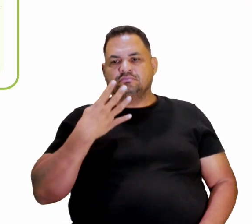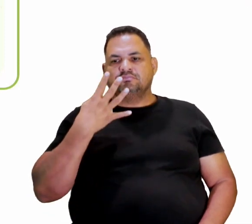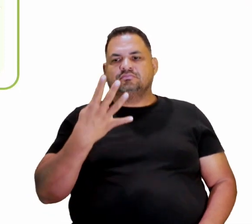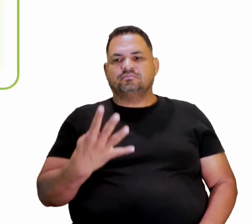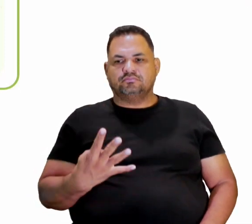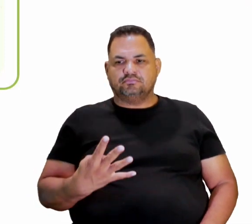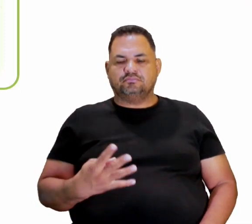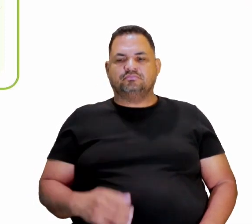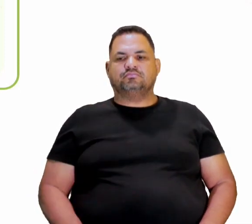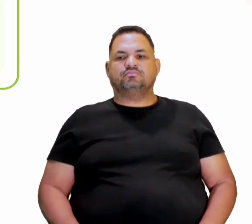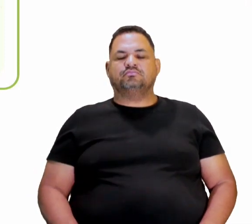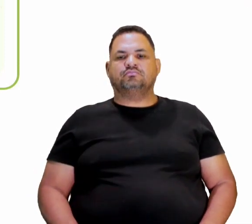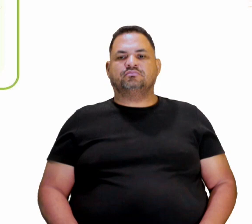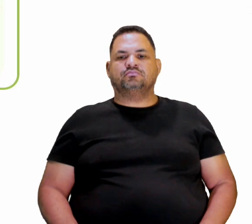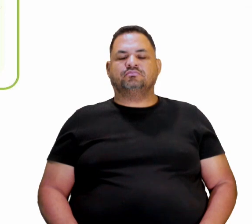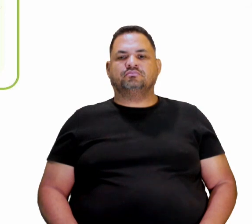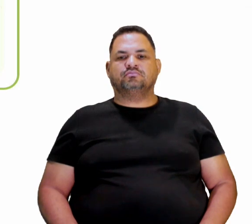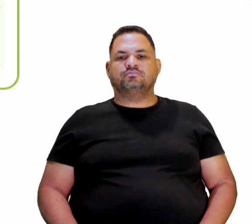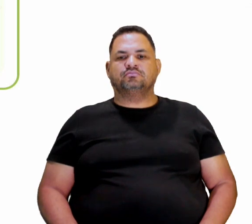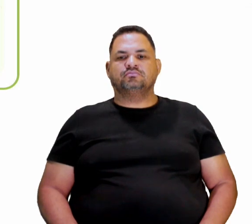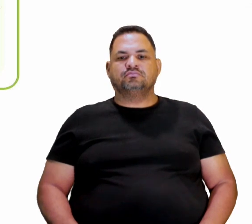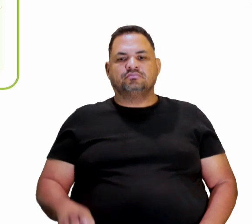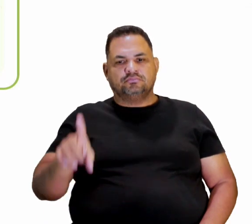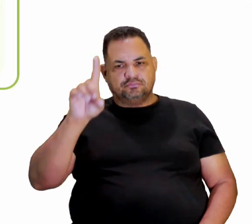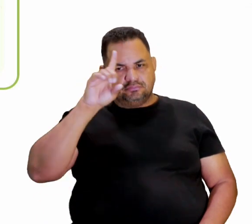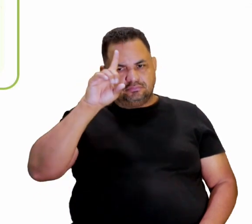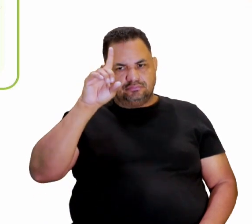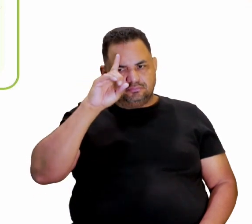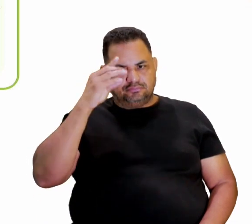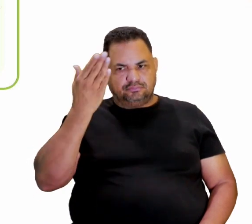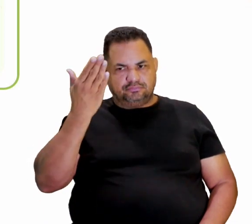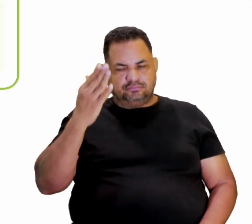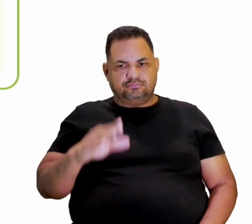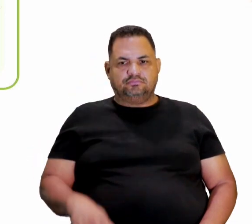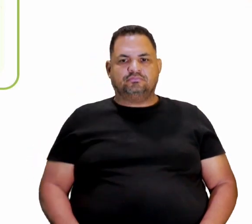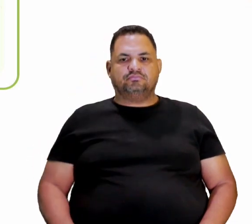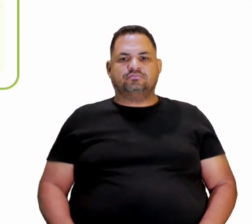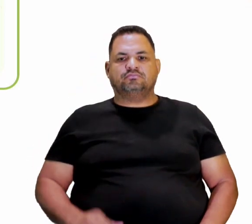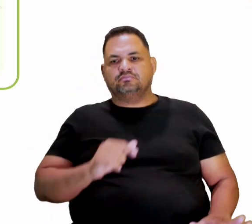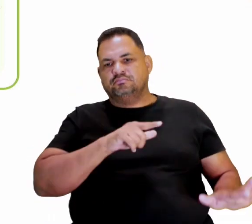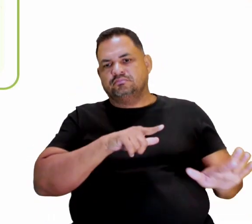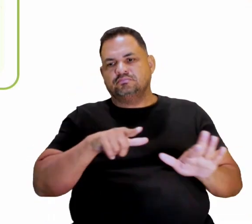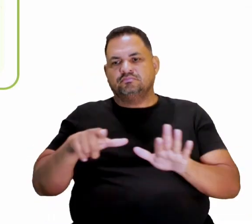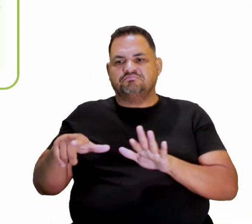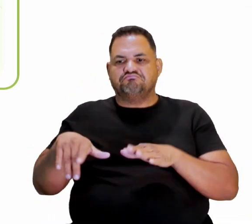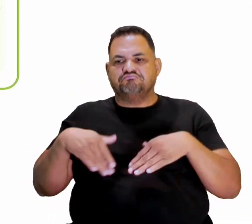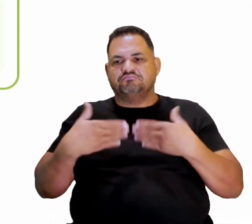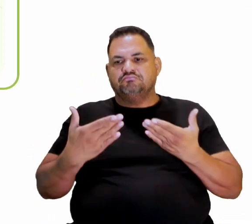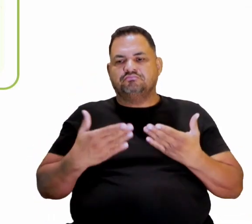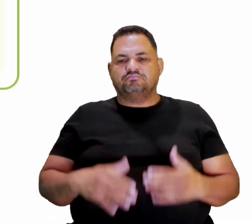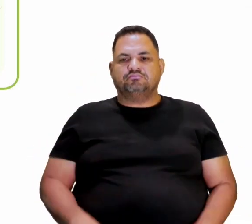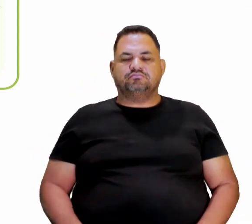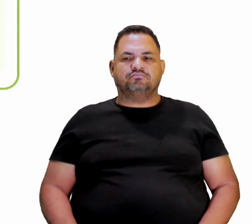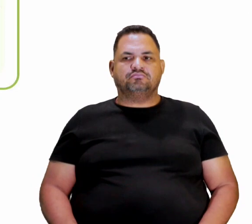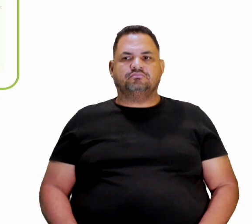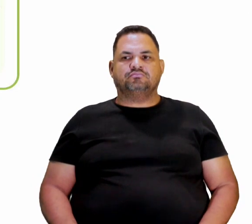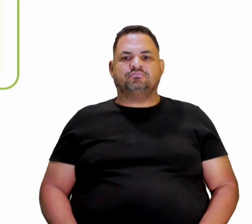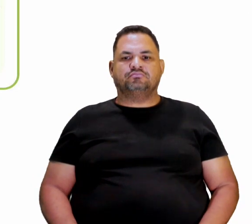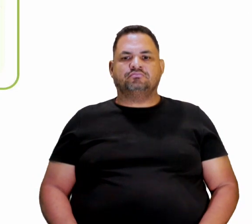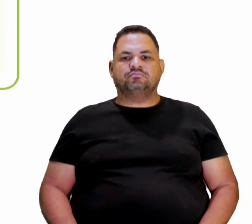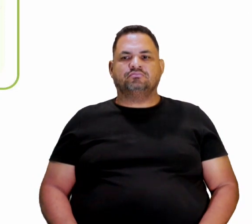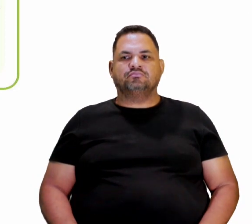4 vezes, o quê? A day, por dia, né? No dia. A week, na semana, muito bem?